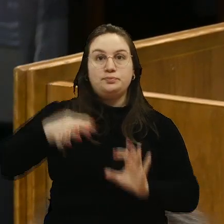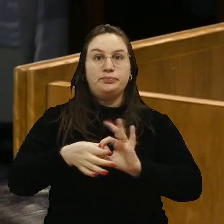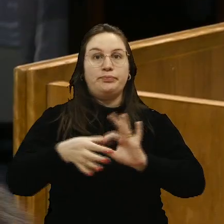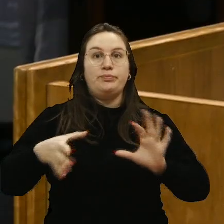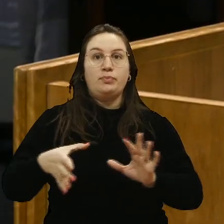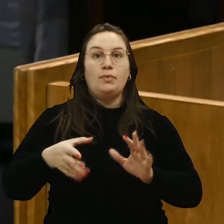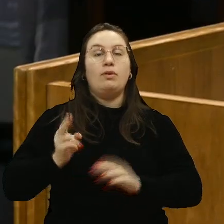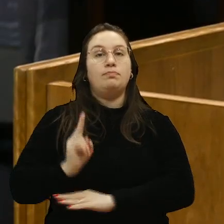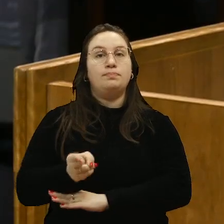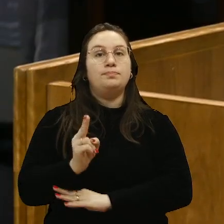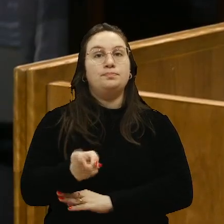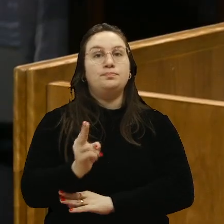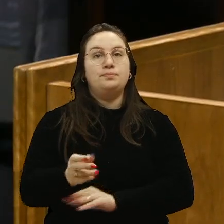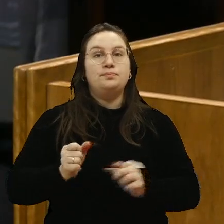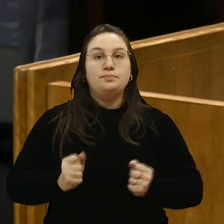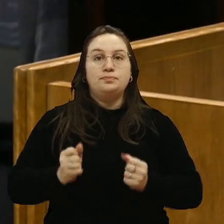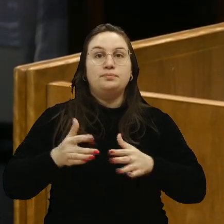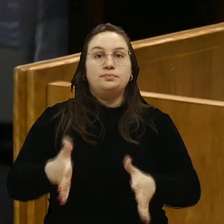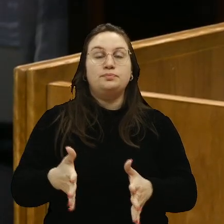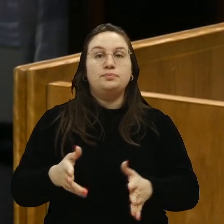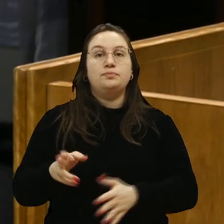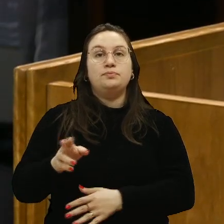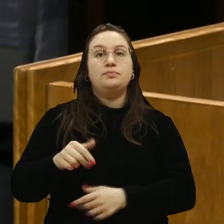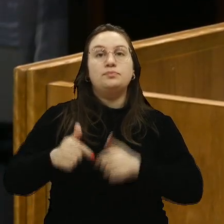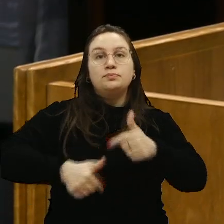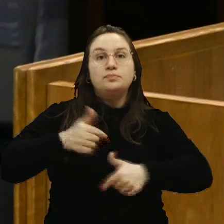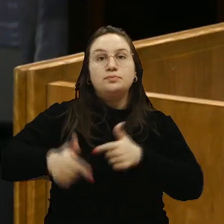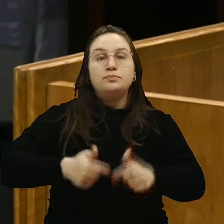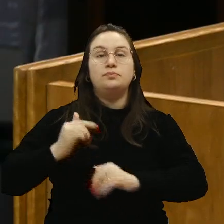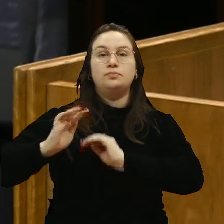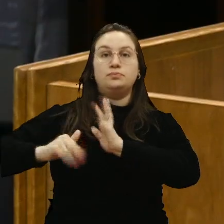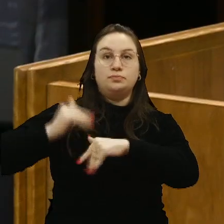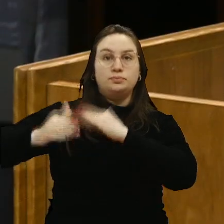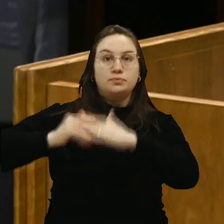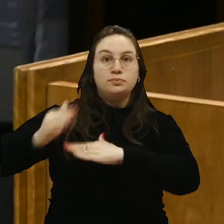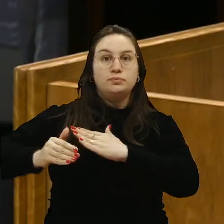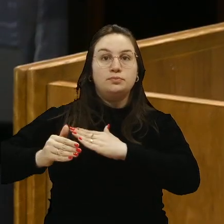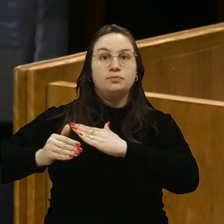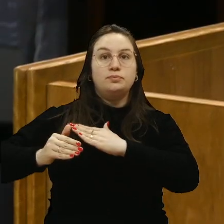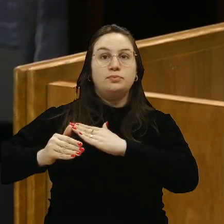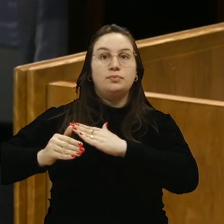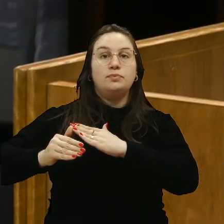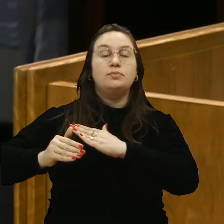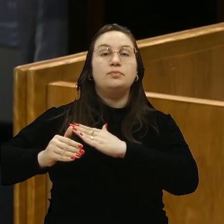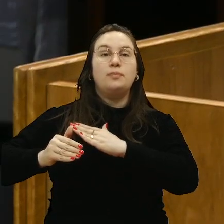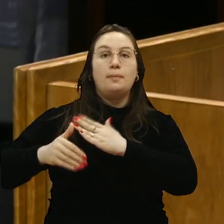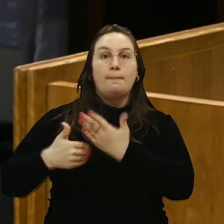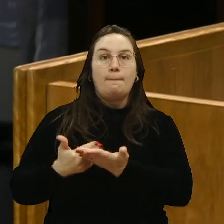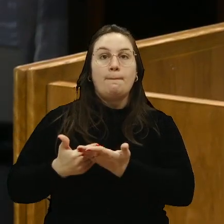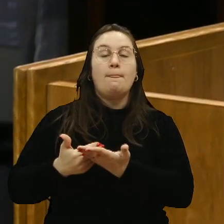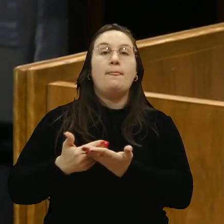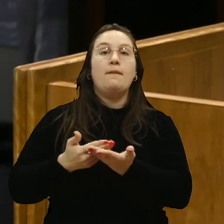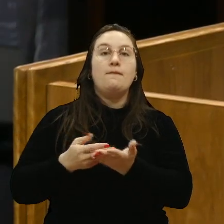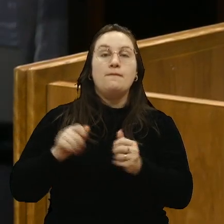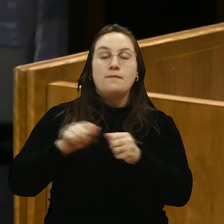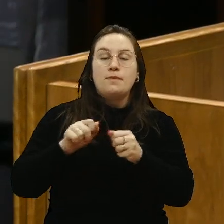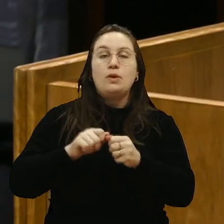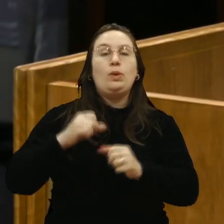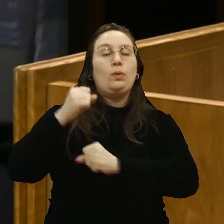maior continuidade das ações atuantes desenvolvidas, favorecendo sua realização